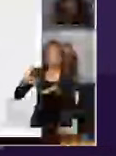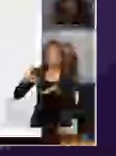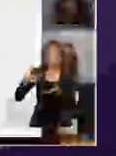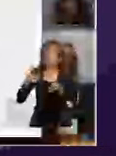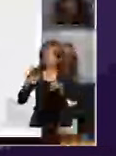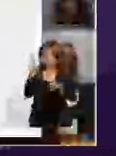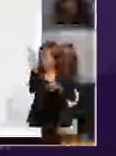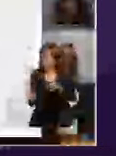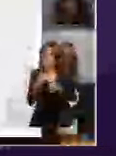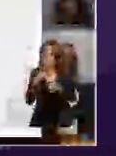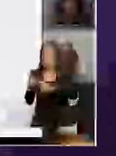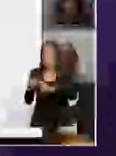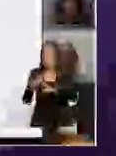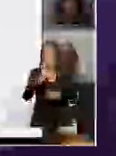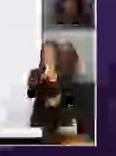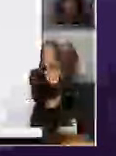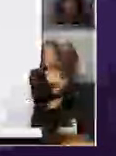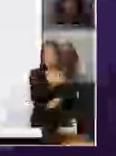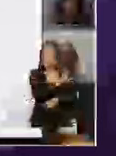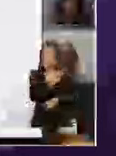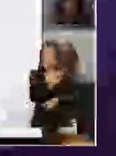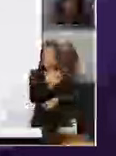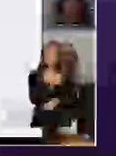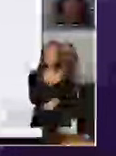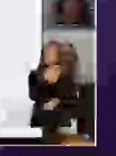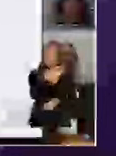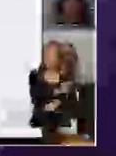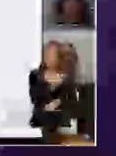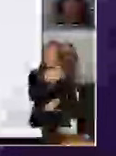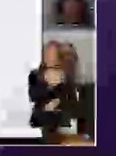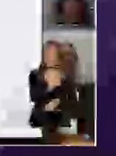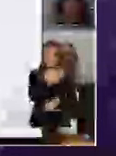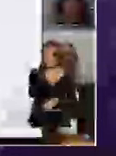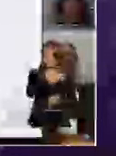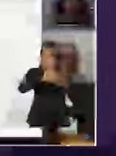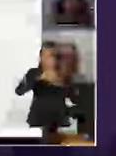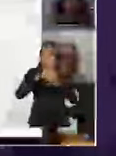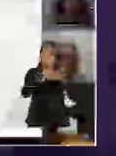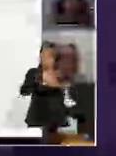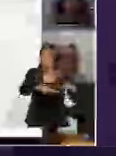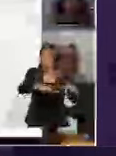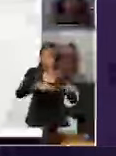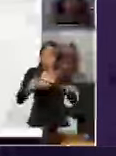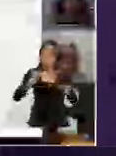que analisou 1.528 crianças que receberam a primeira dose, nesse público de 5 a 11 anos,